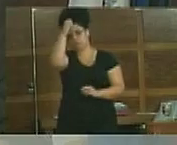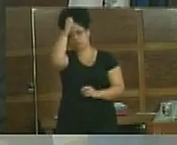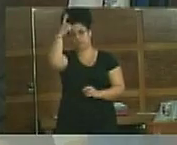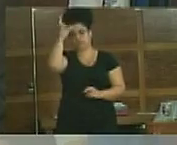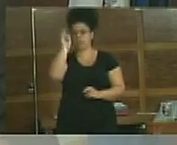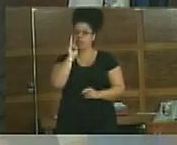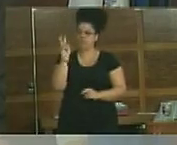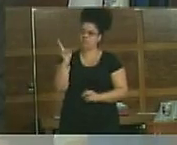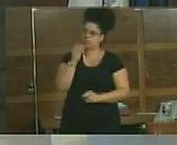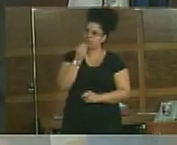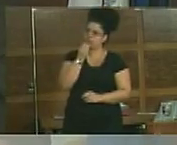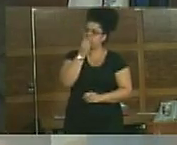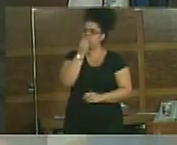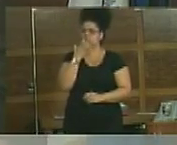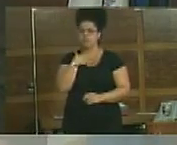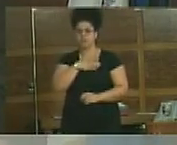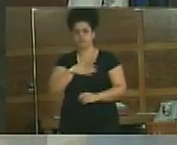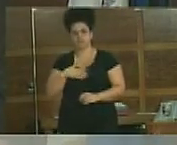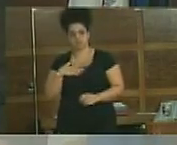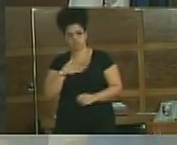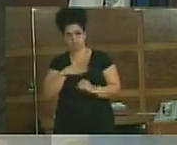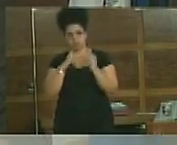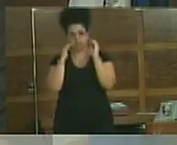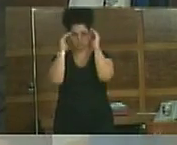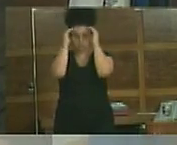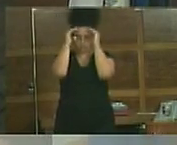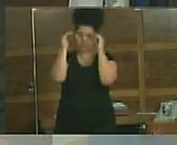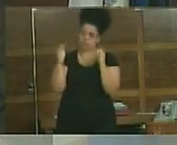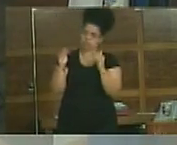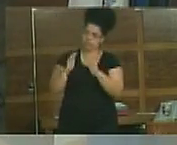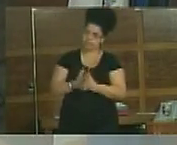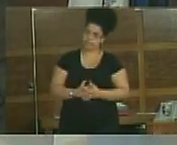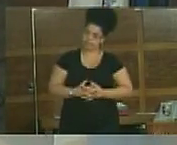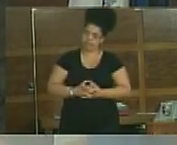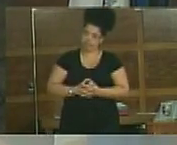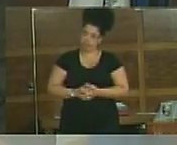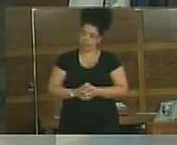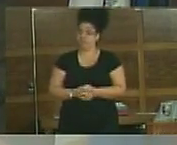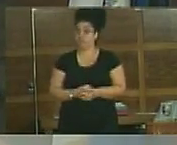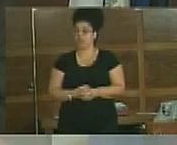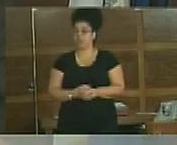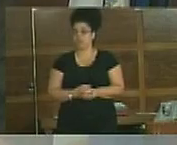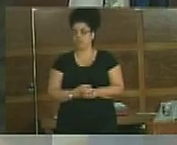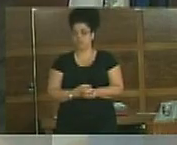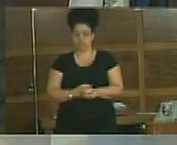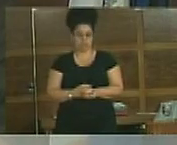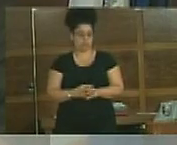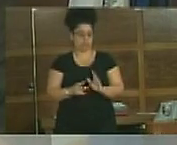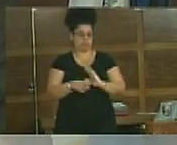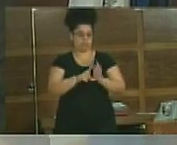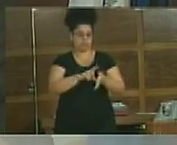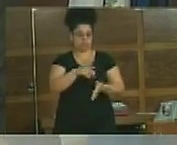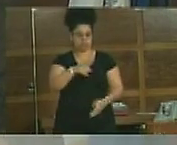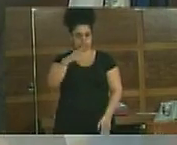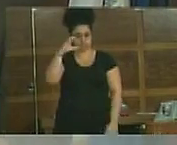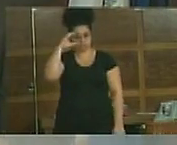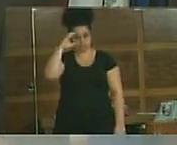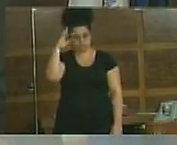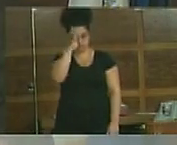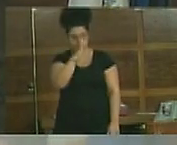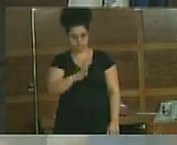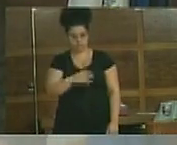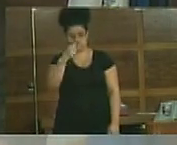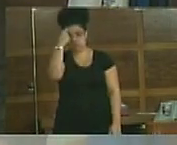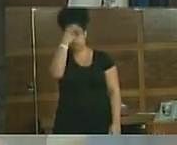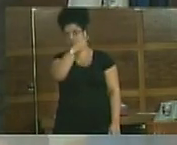muito carinho a respeito desse assunto. Né? Então, Tite, falando aqui da abertura da Semana